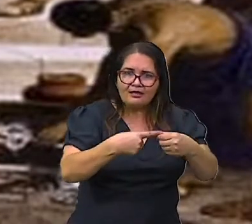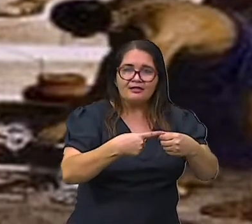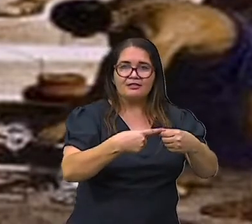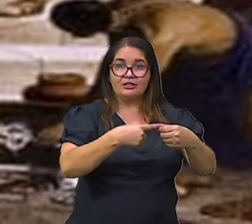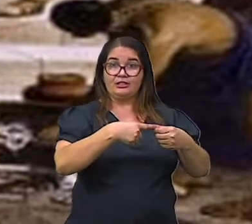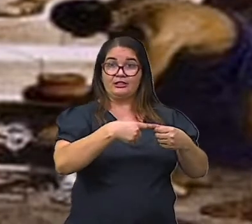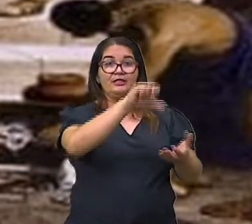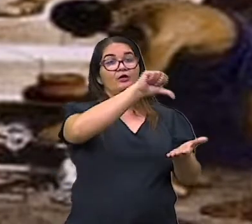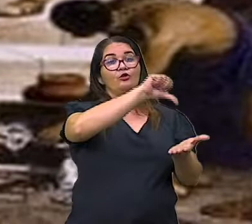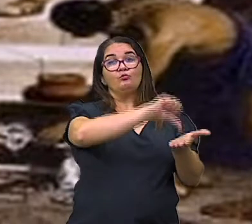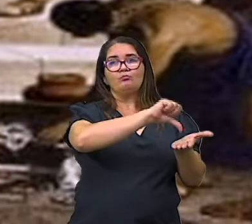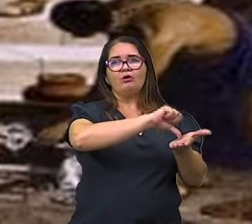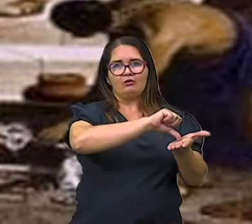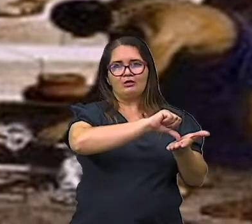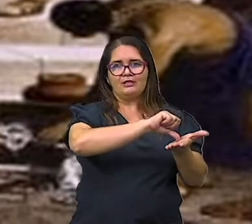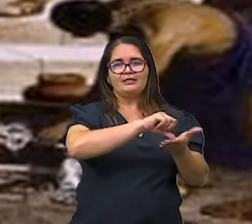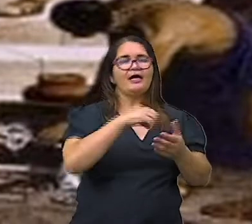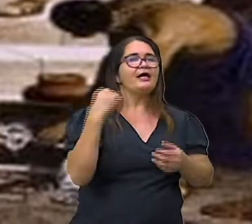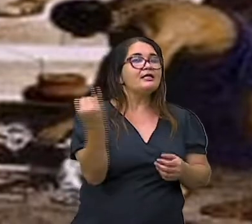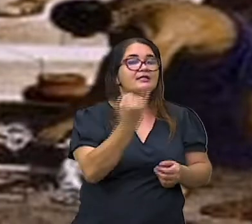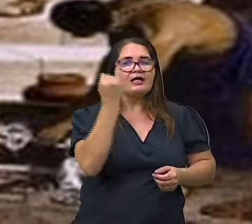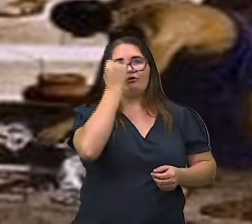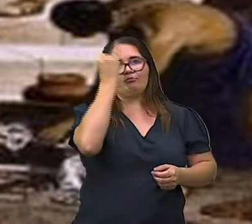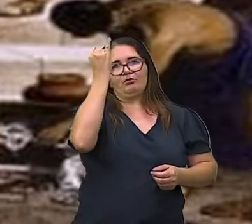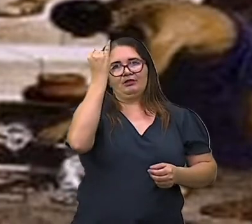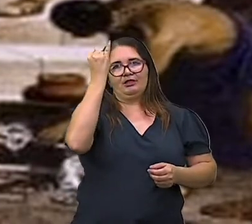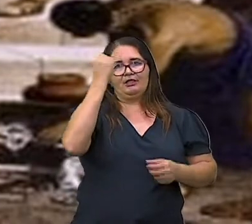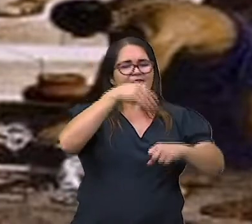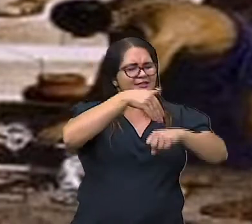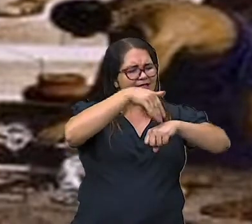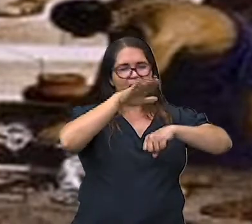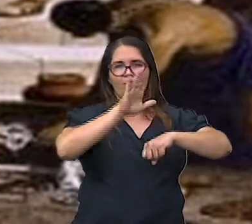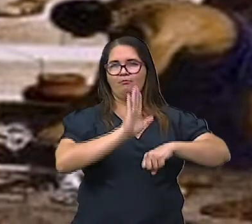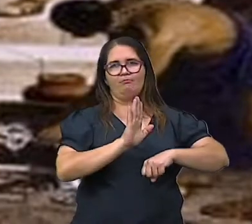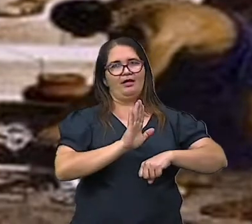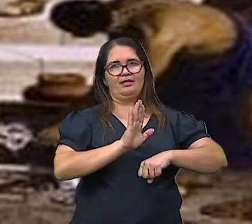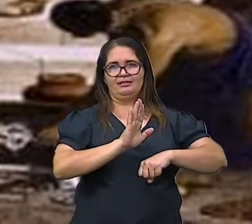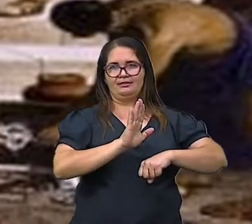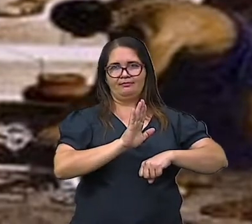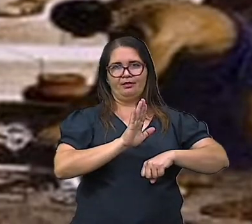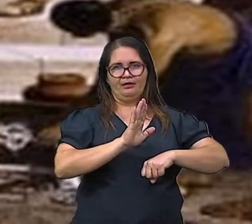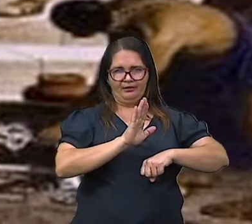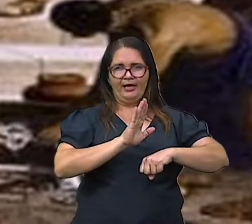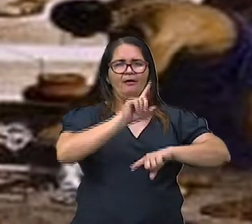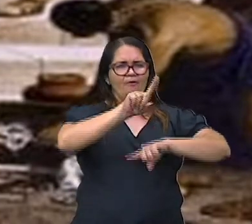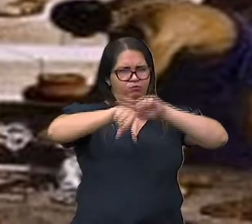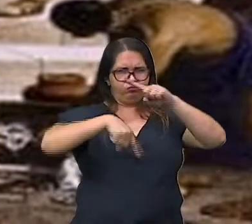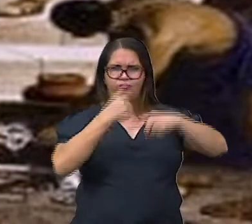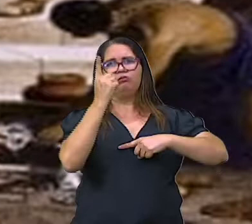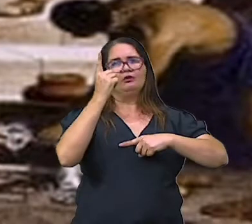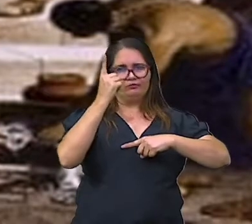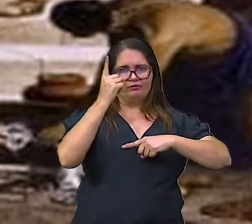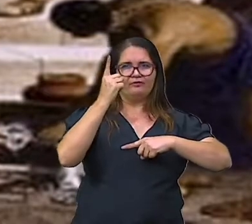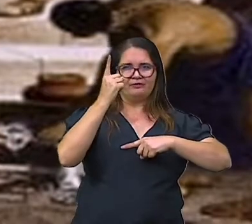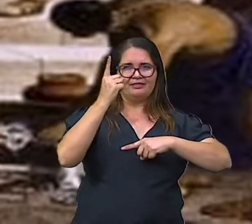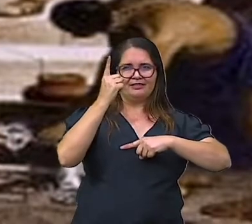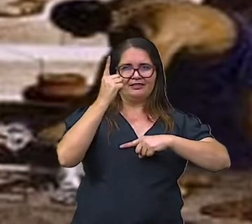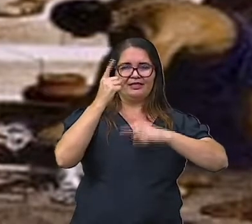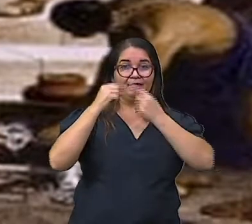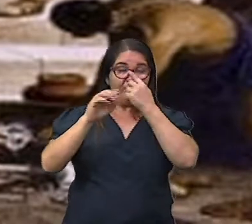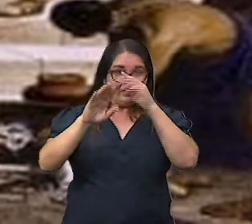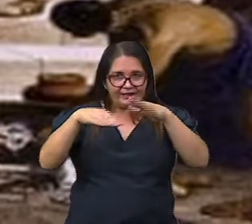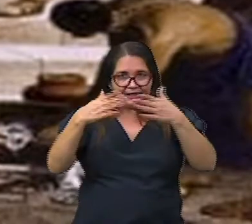política eram definidos por cada cidade-estado, exemplificando o funcionamento de toda a